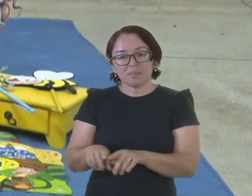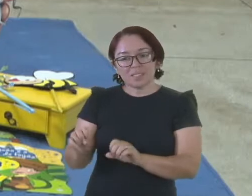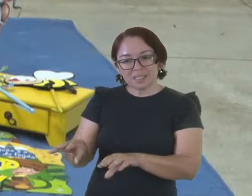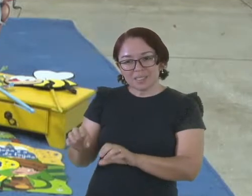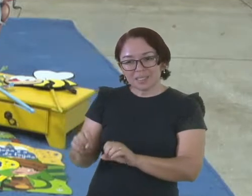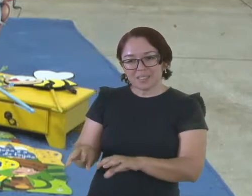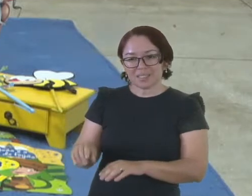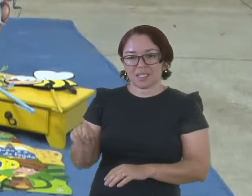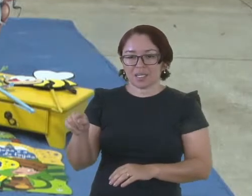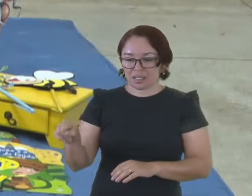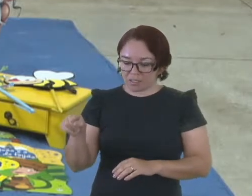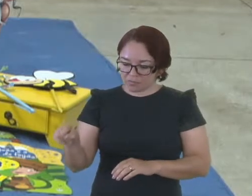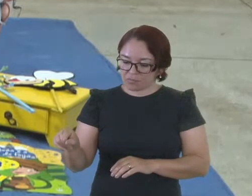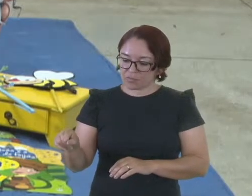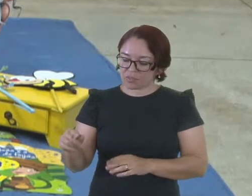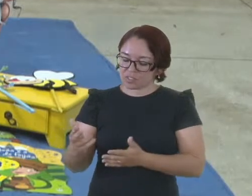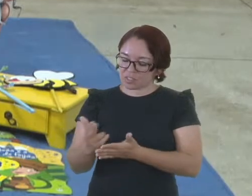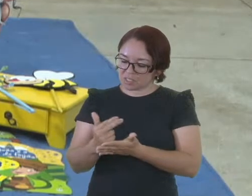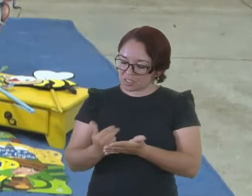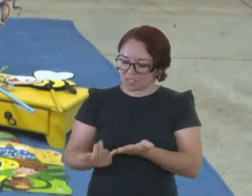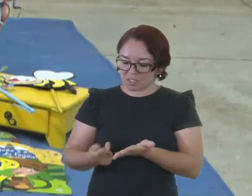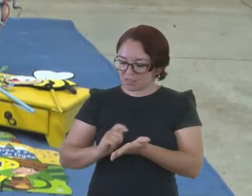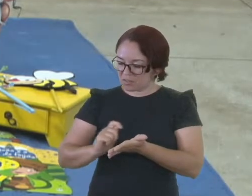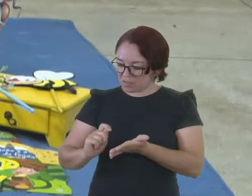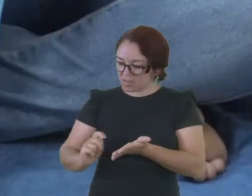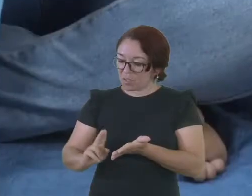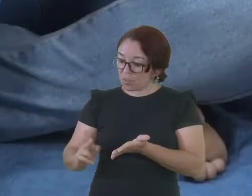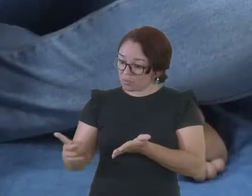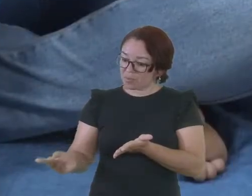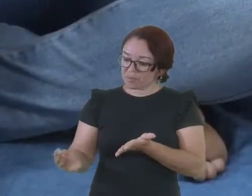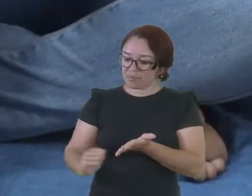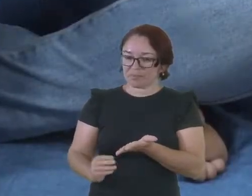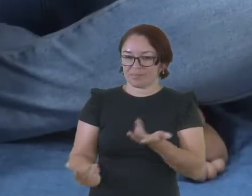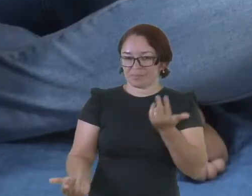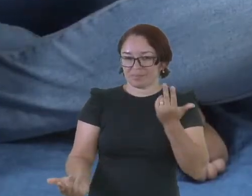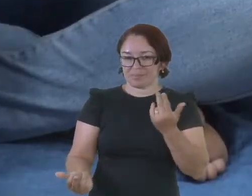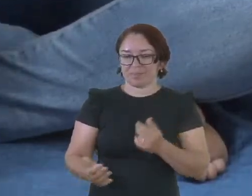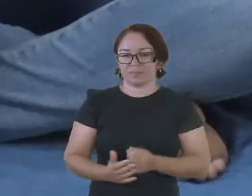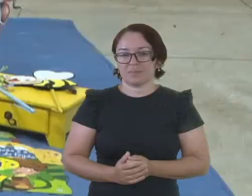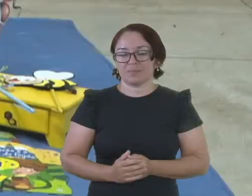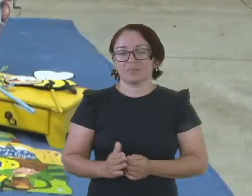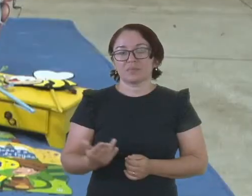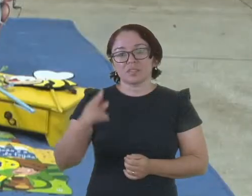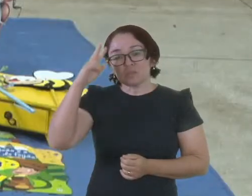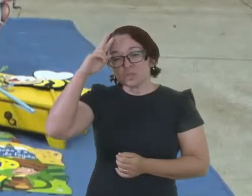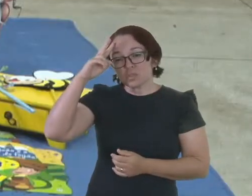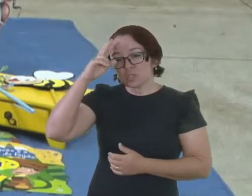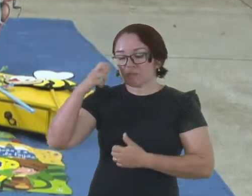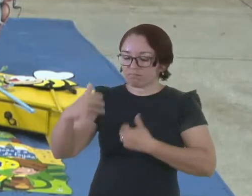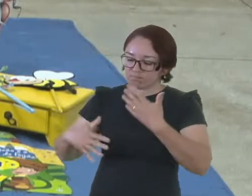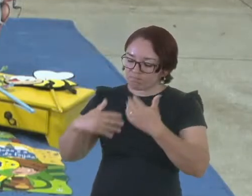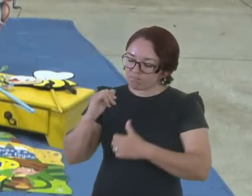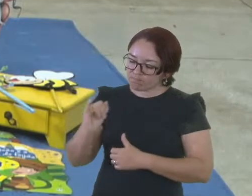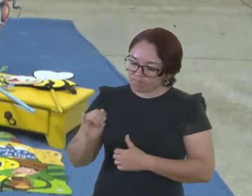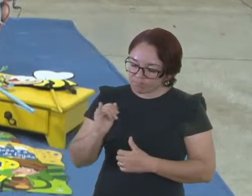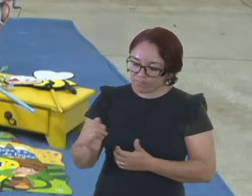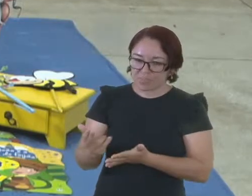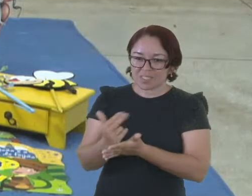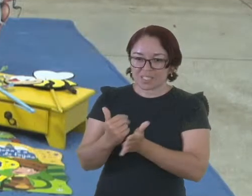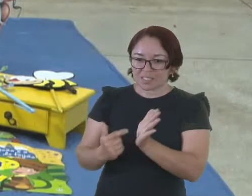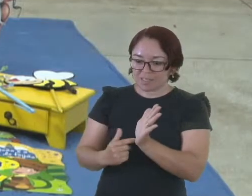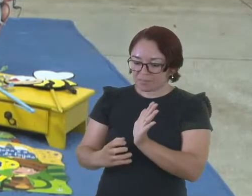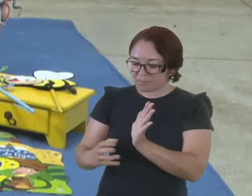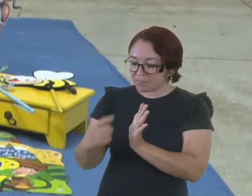de arte. Então vocês vão contando as histórias e vão mostrando as ilustrações para a